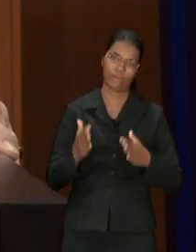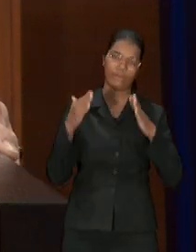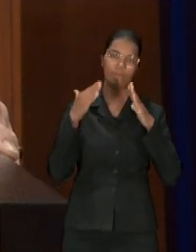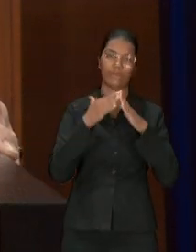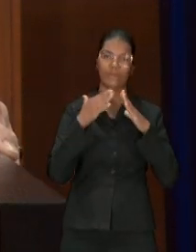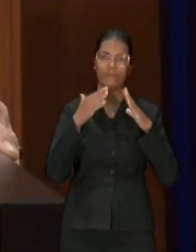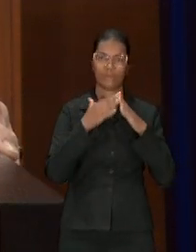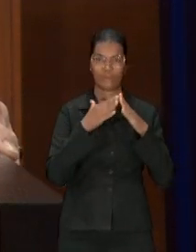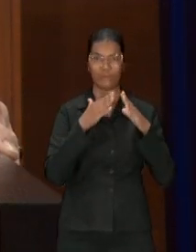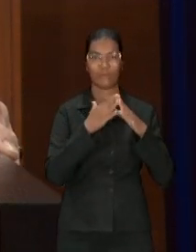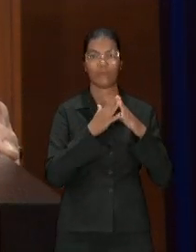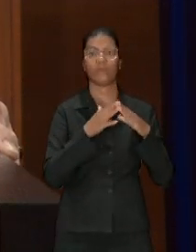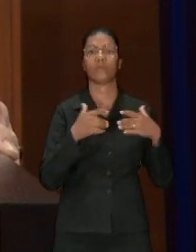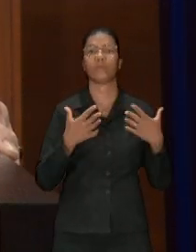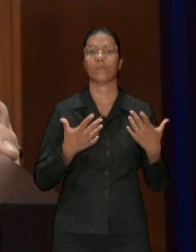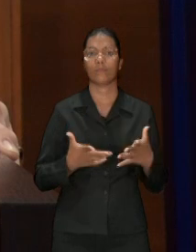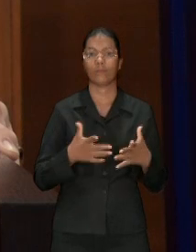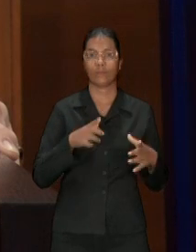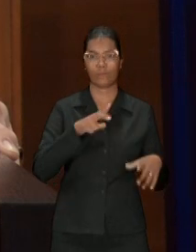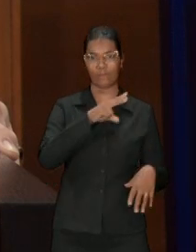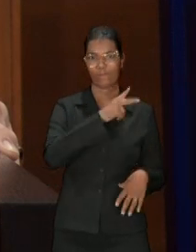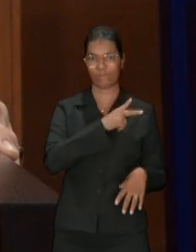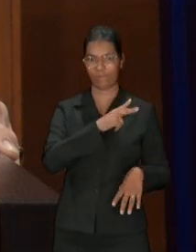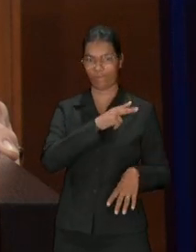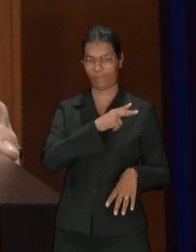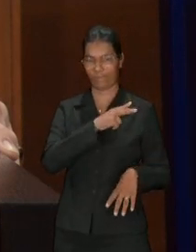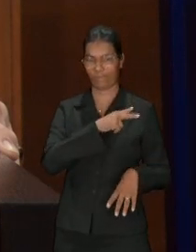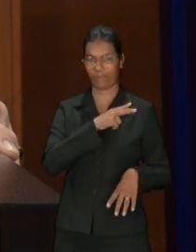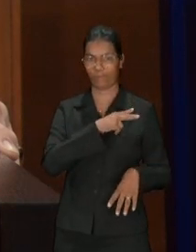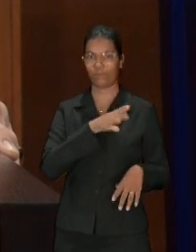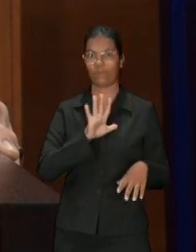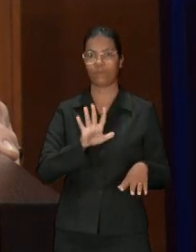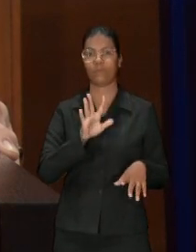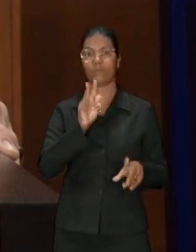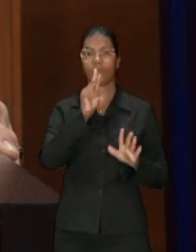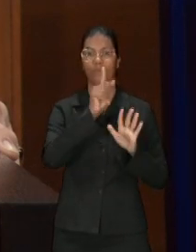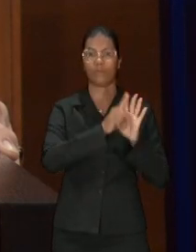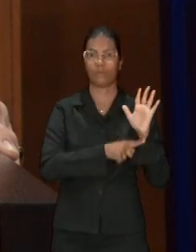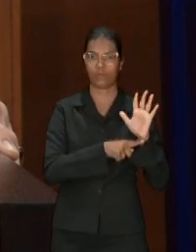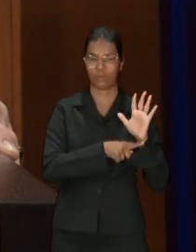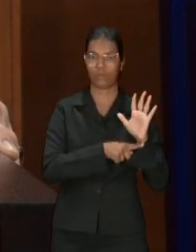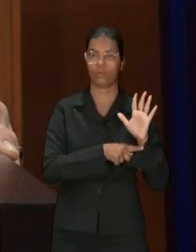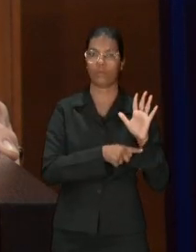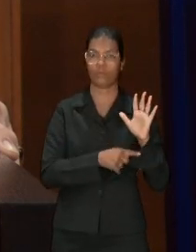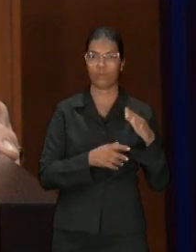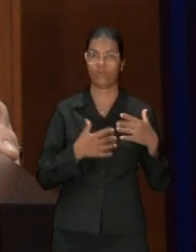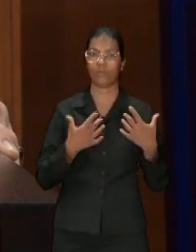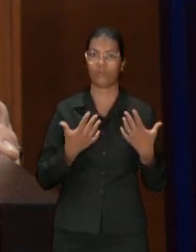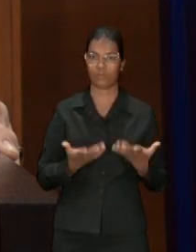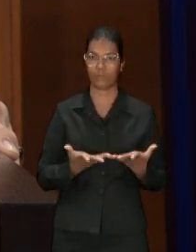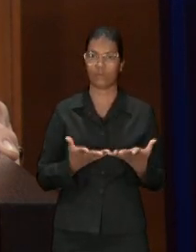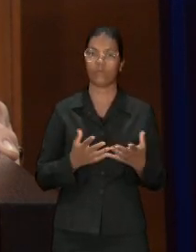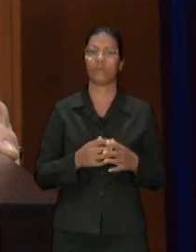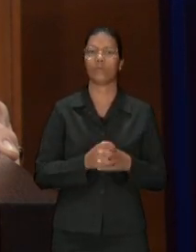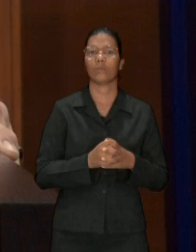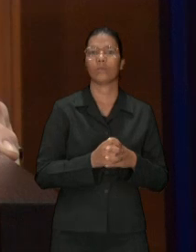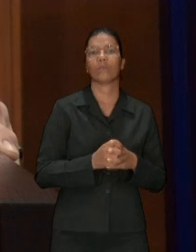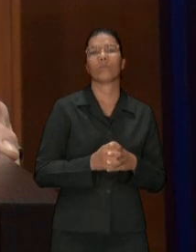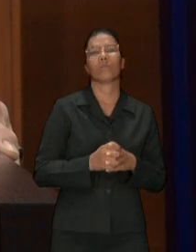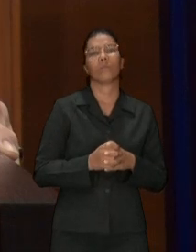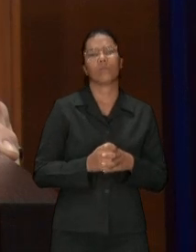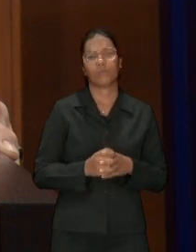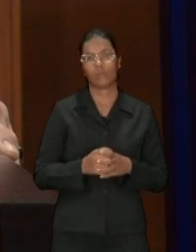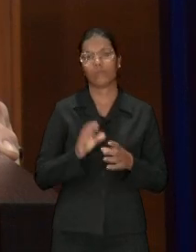seja uma casa de iniciativa privada, nós temos um projeto, né, um MOCIP, que nós dedicamos um andar inteiro para o tratamento